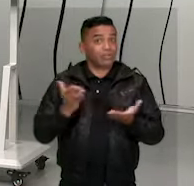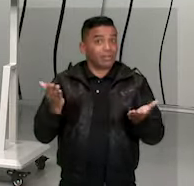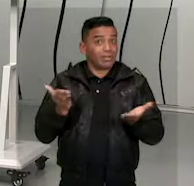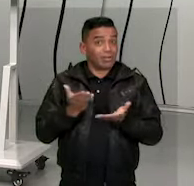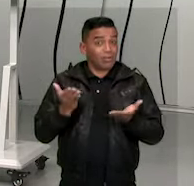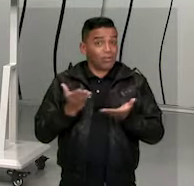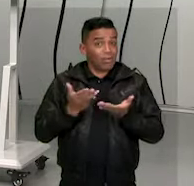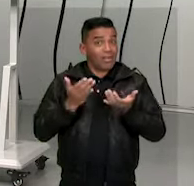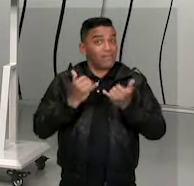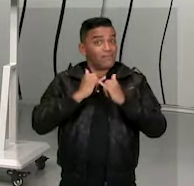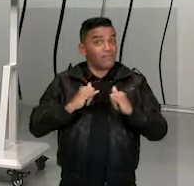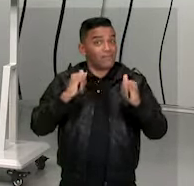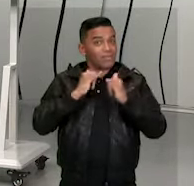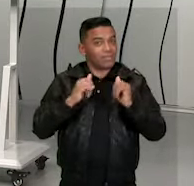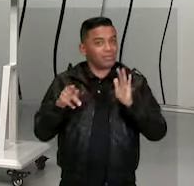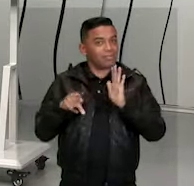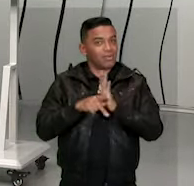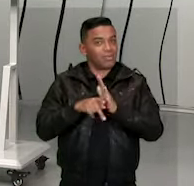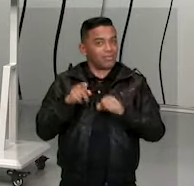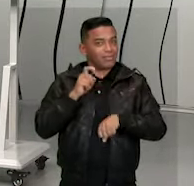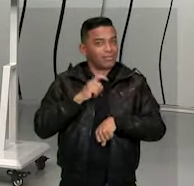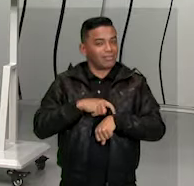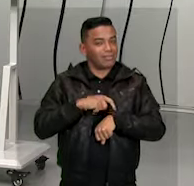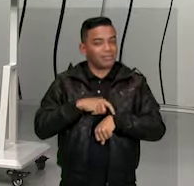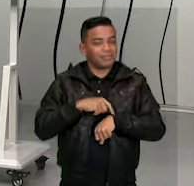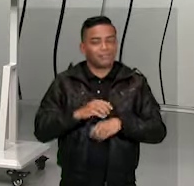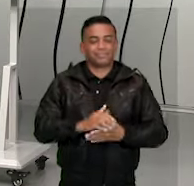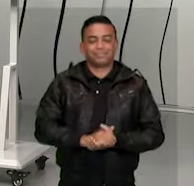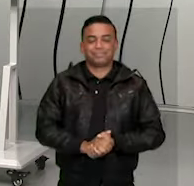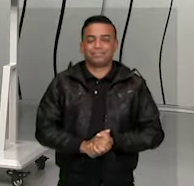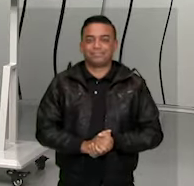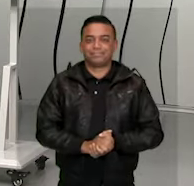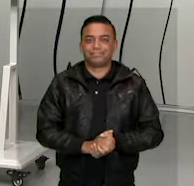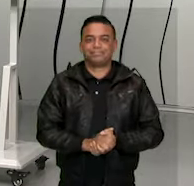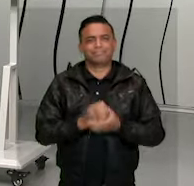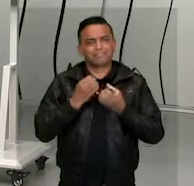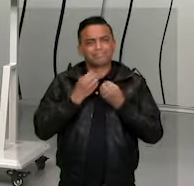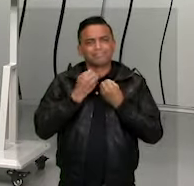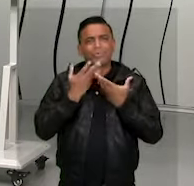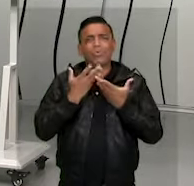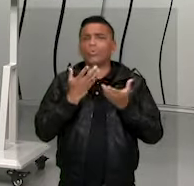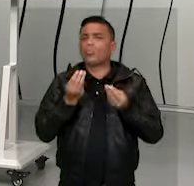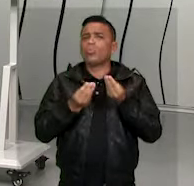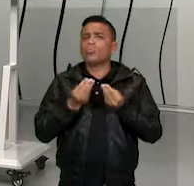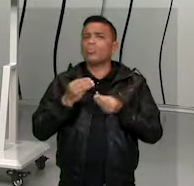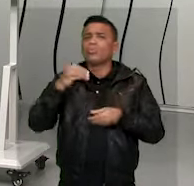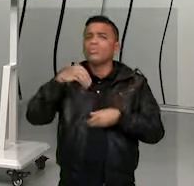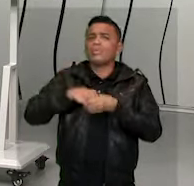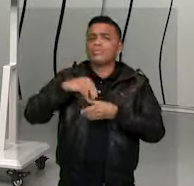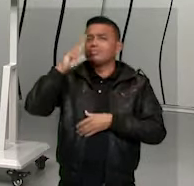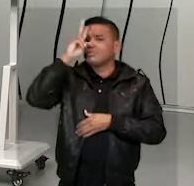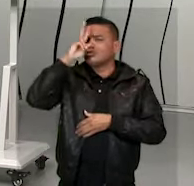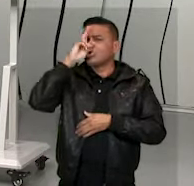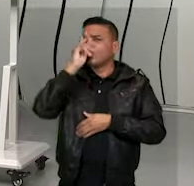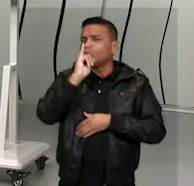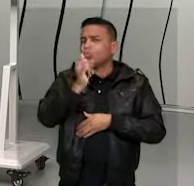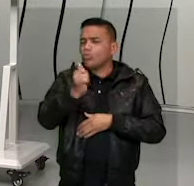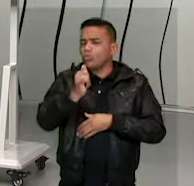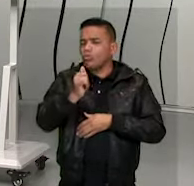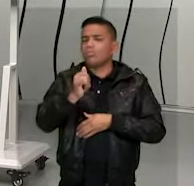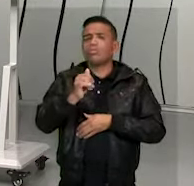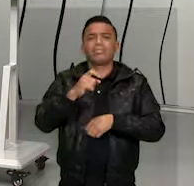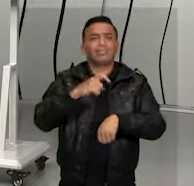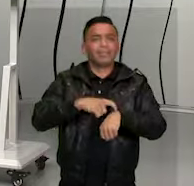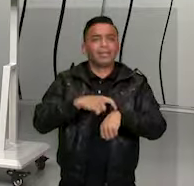da informação toda do conto, né? Bom, como que é o tempo? Ele tem a predominância, como eu disse para vocês,